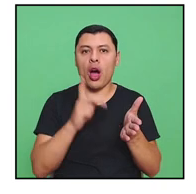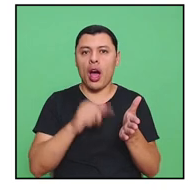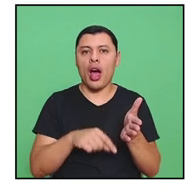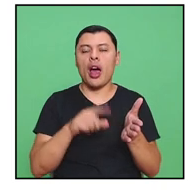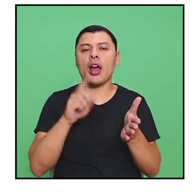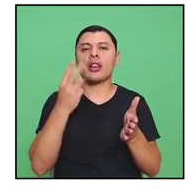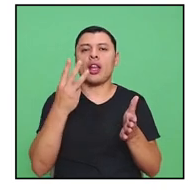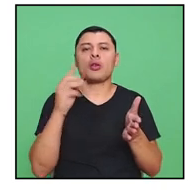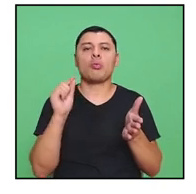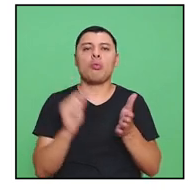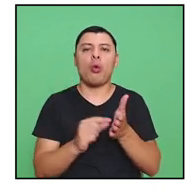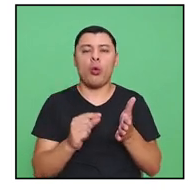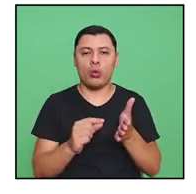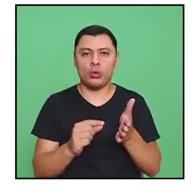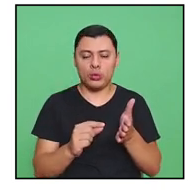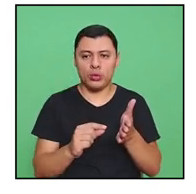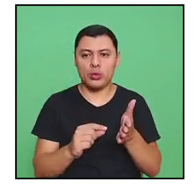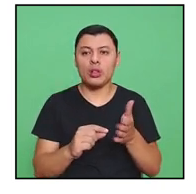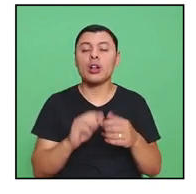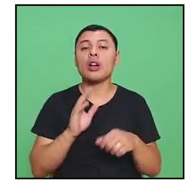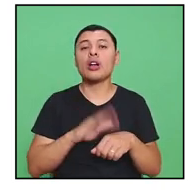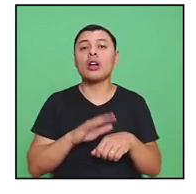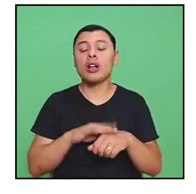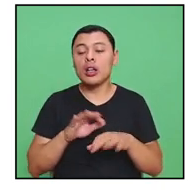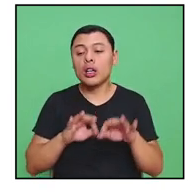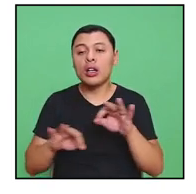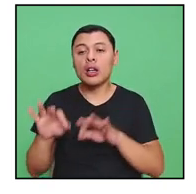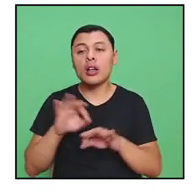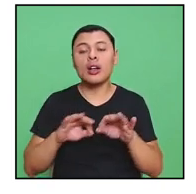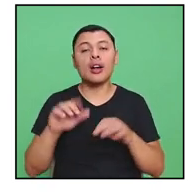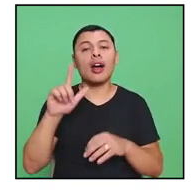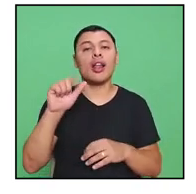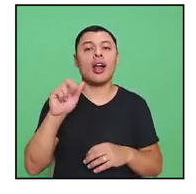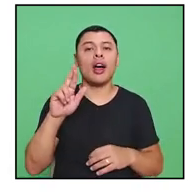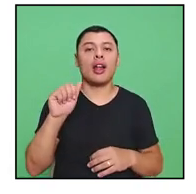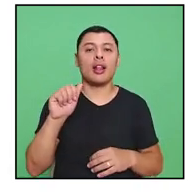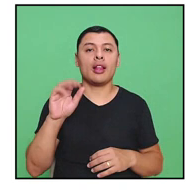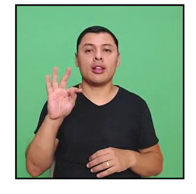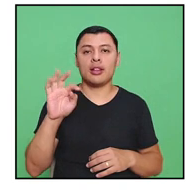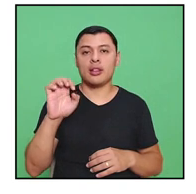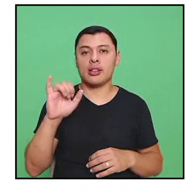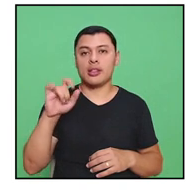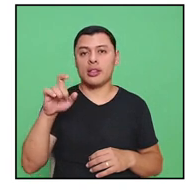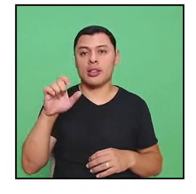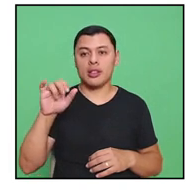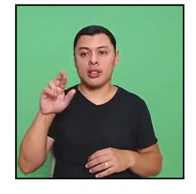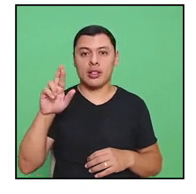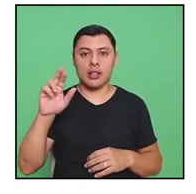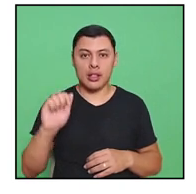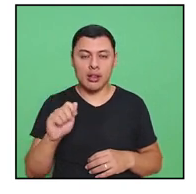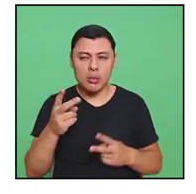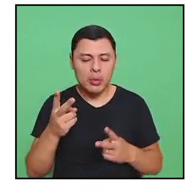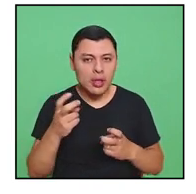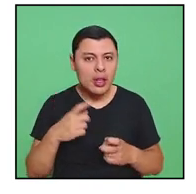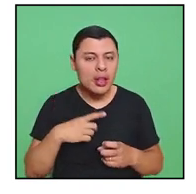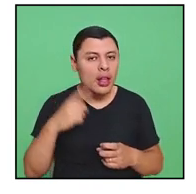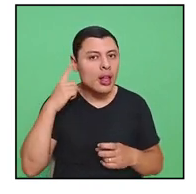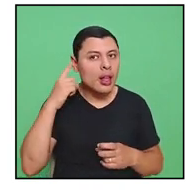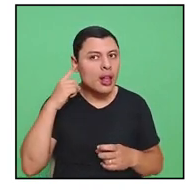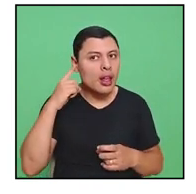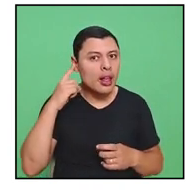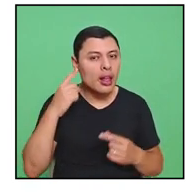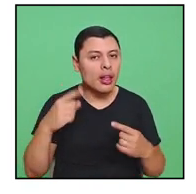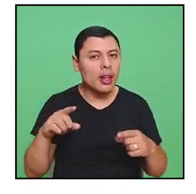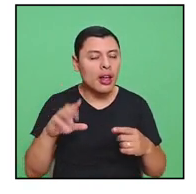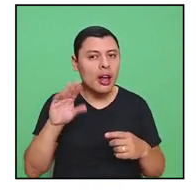composta pela Lara Teixeira, que também vocês vão perceber que tem uma narração no fundo do vídeo, que é a leitura